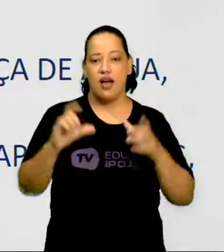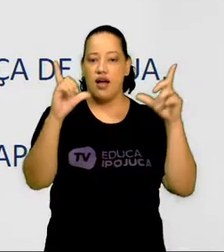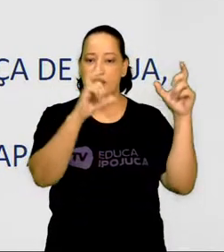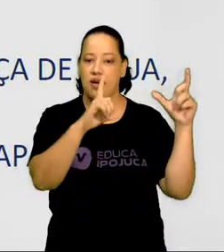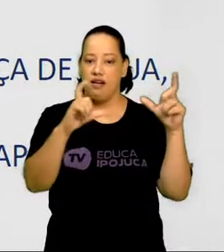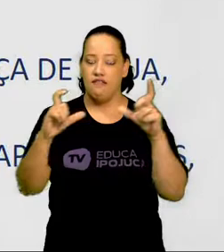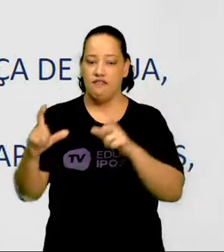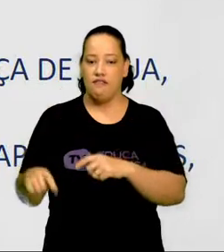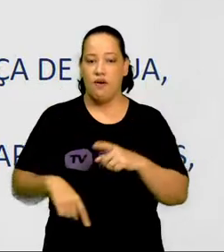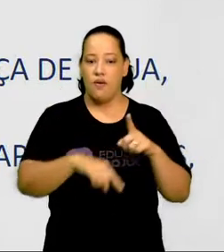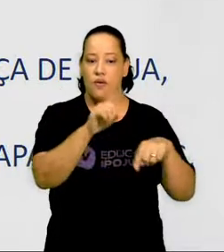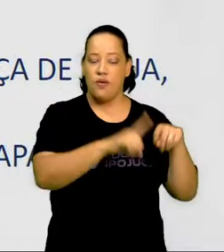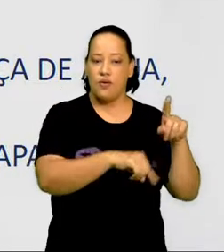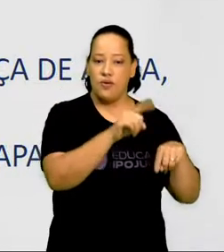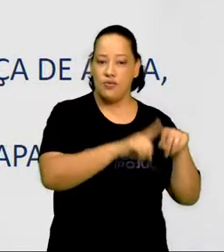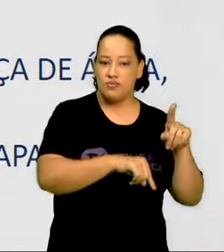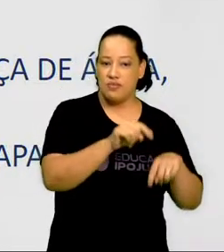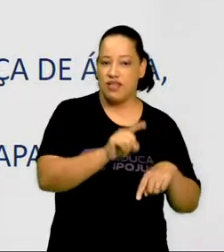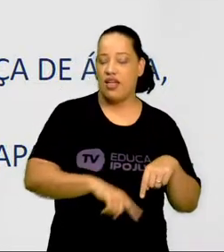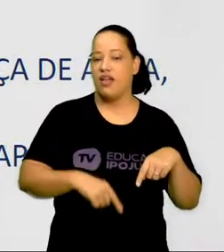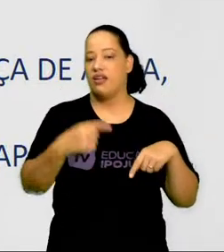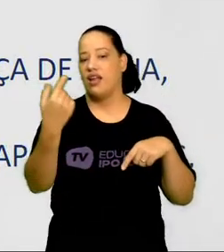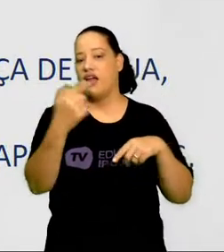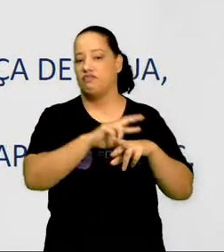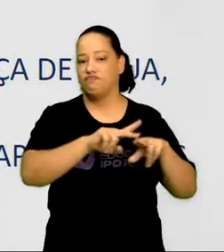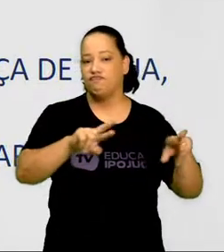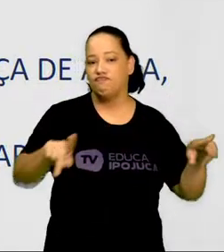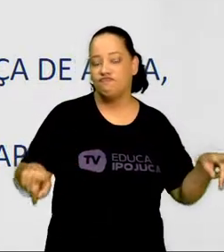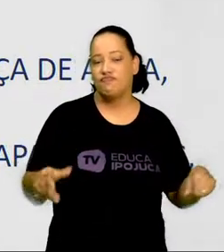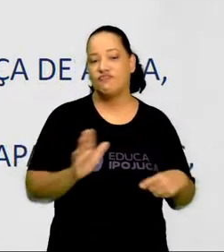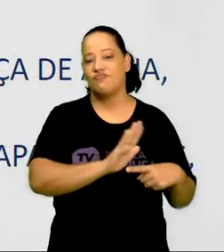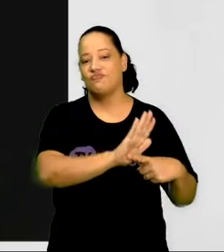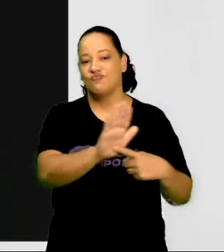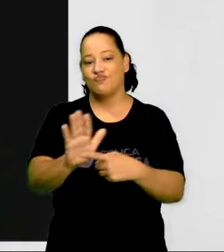recursos digitais que nos traz essa imagem do nosso planeta.